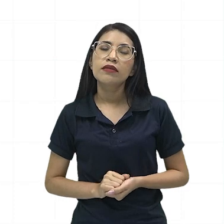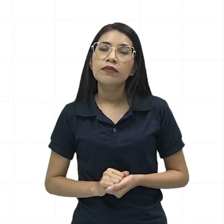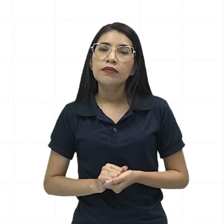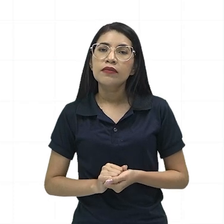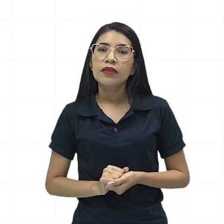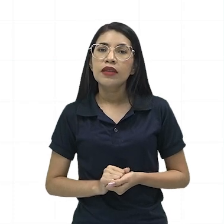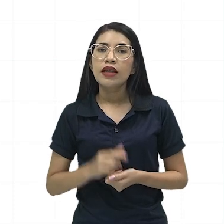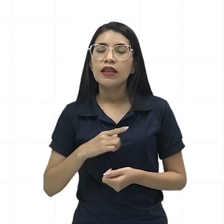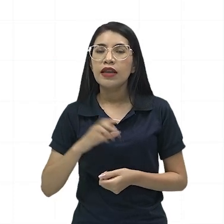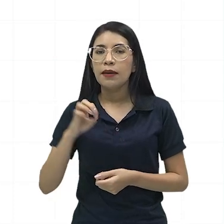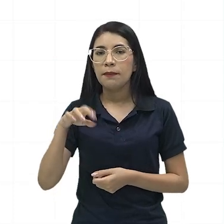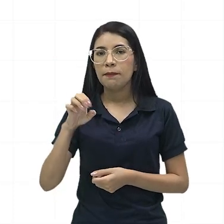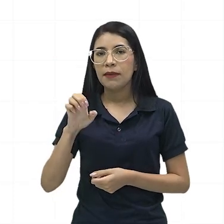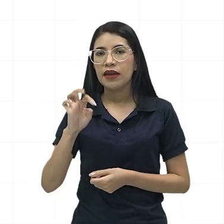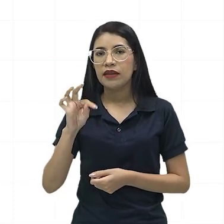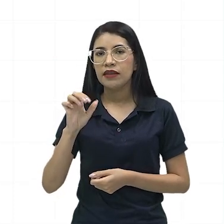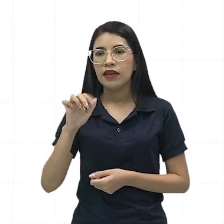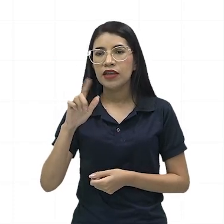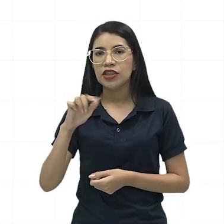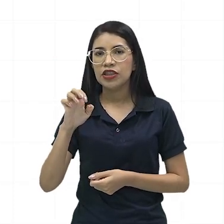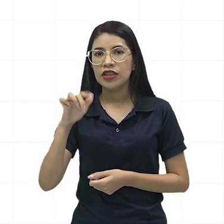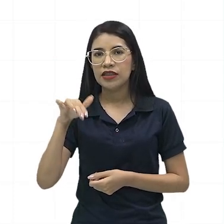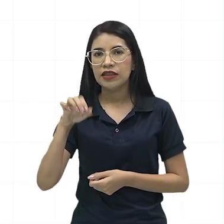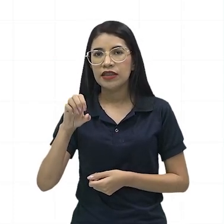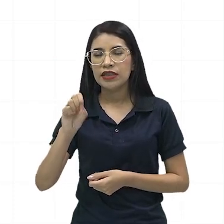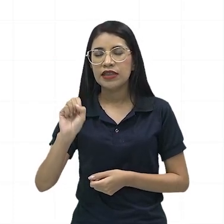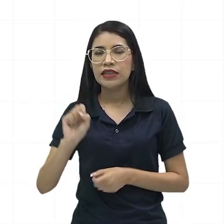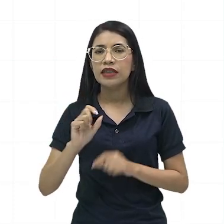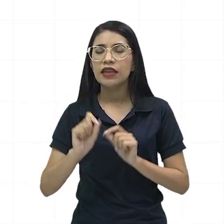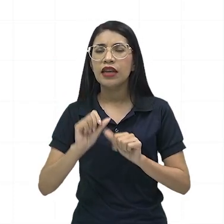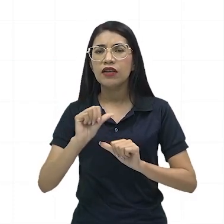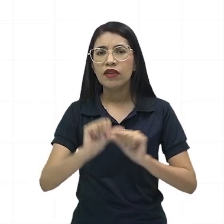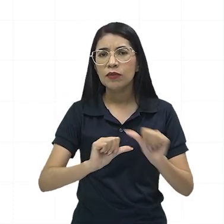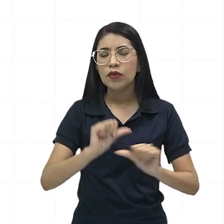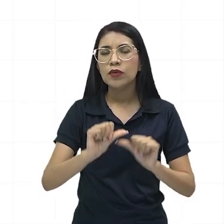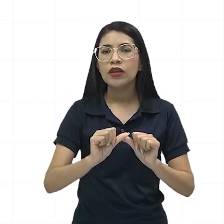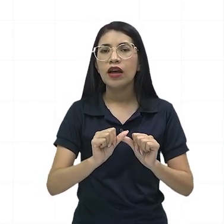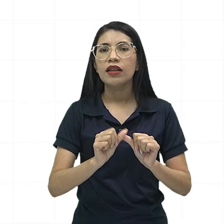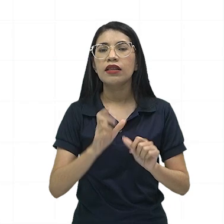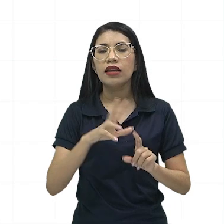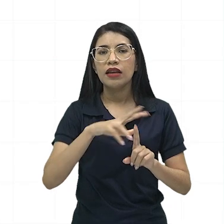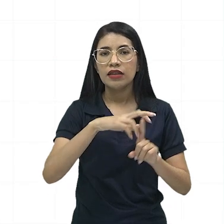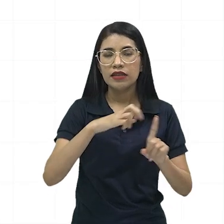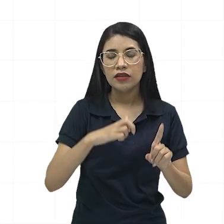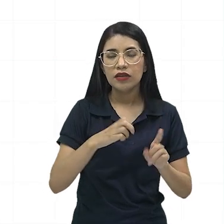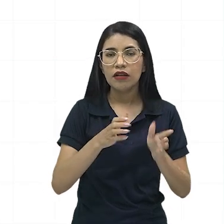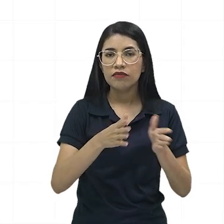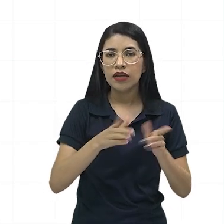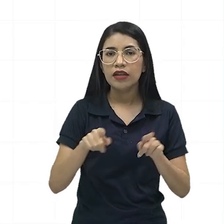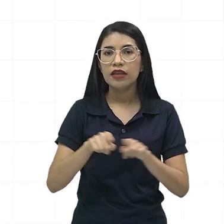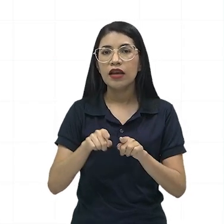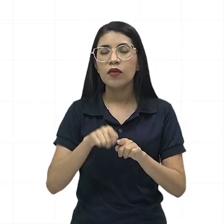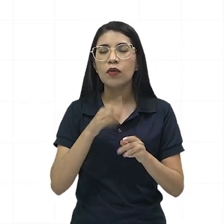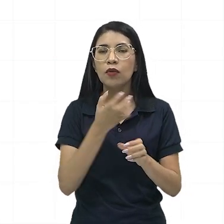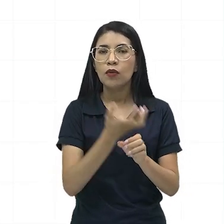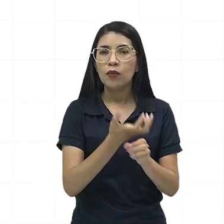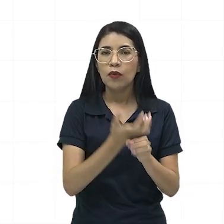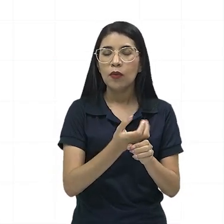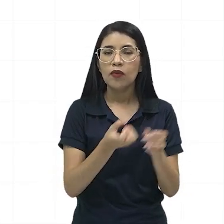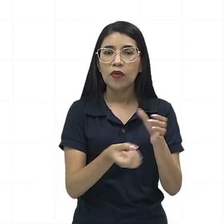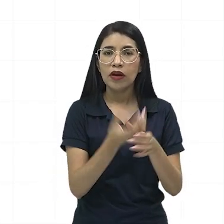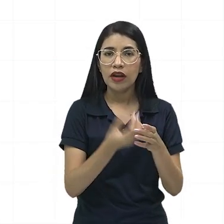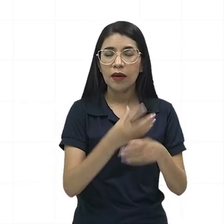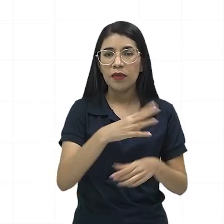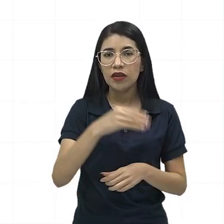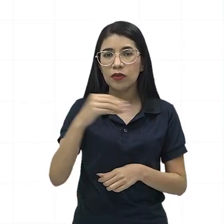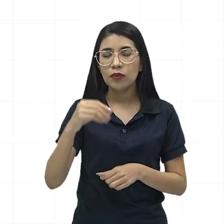a metagênese, ou seja, um ciclo de vida que alterna entre uma fase assexuada, em que os pólipos originam